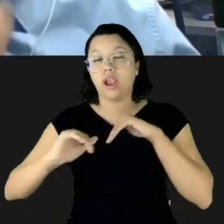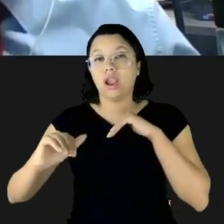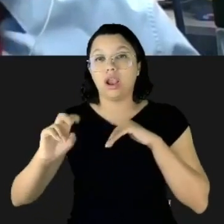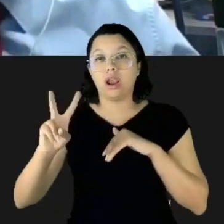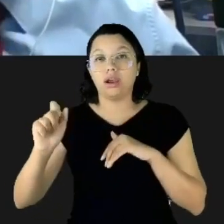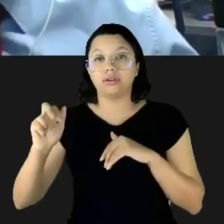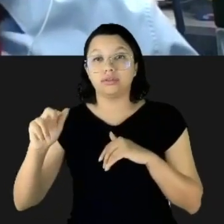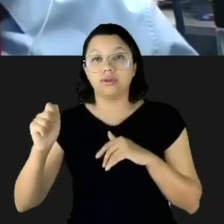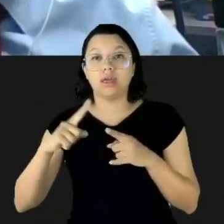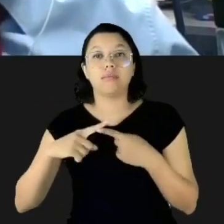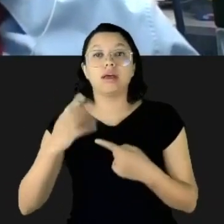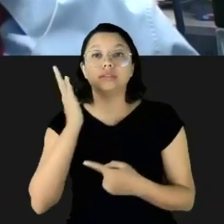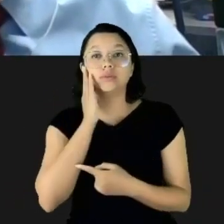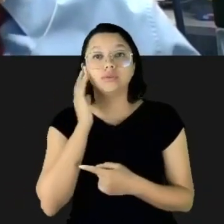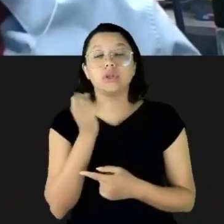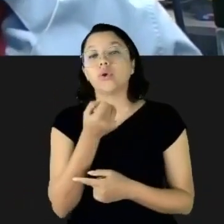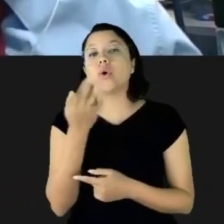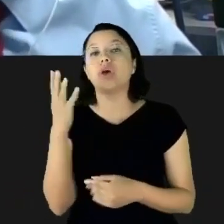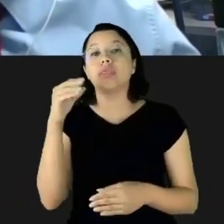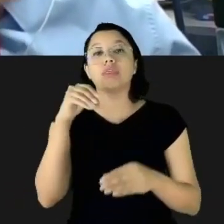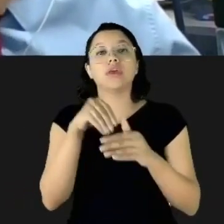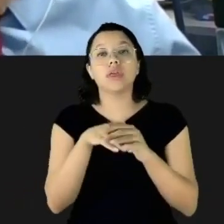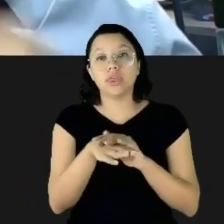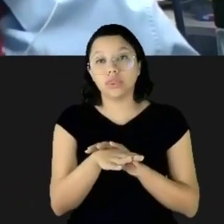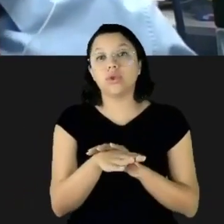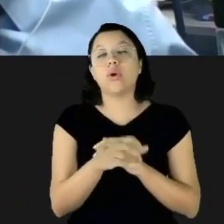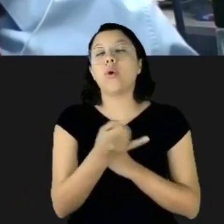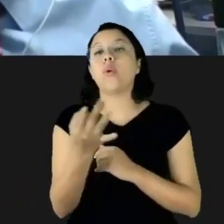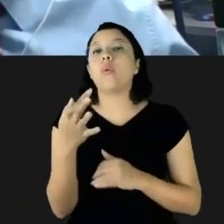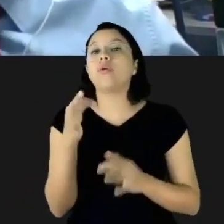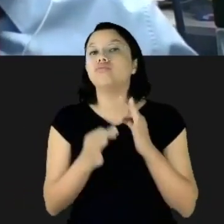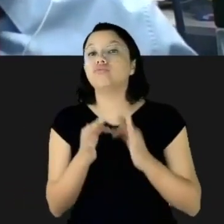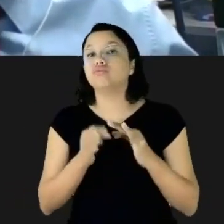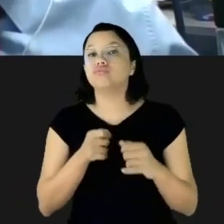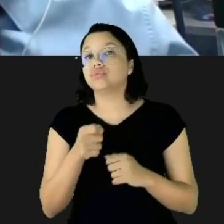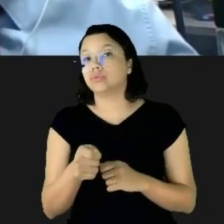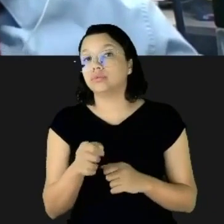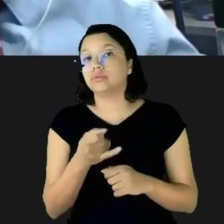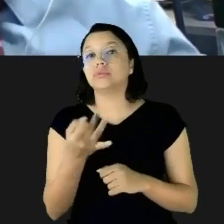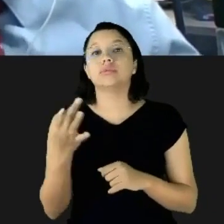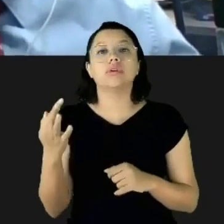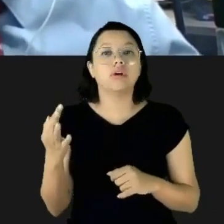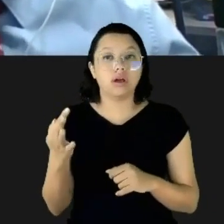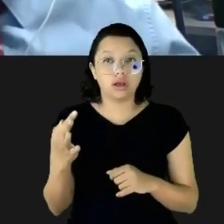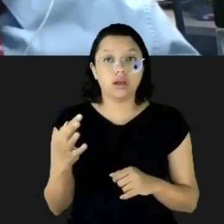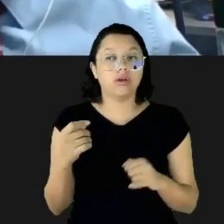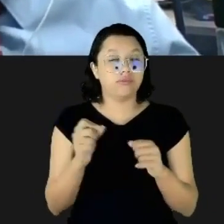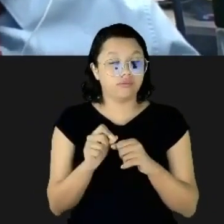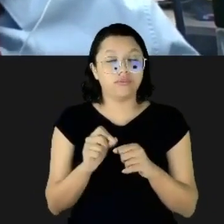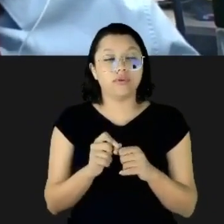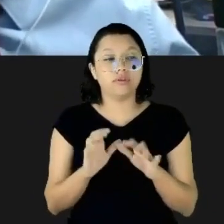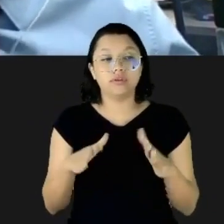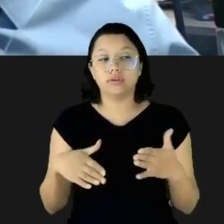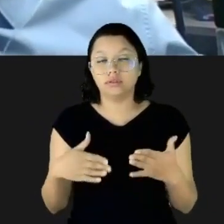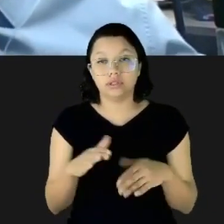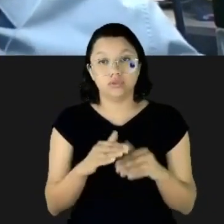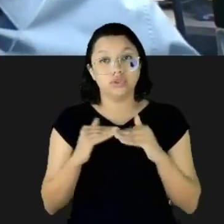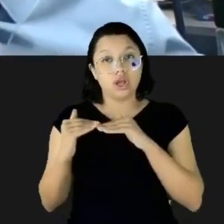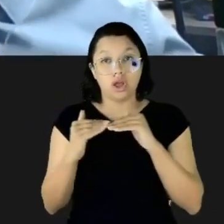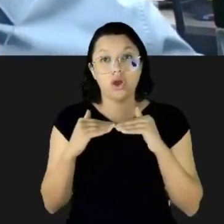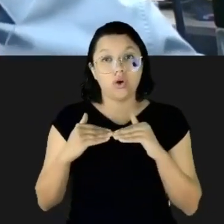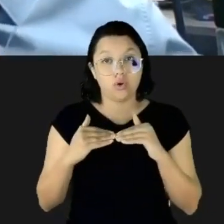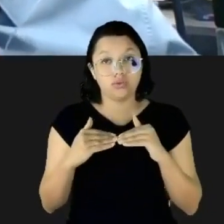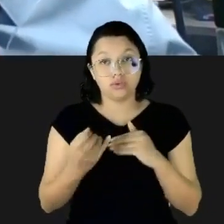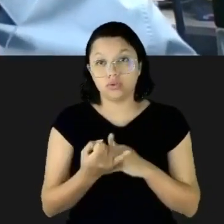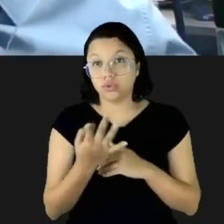entrou, eu sei o quanto que foi julgado, eu sei quantas publicações foram feitas, então pelo número de publicação eu sei quanto